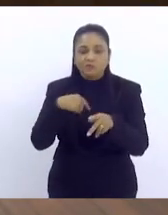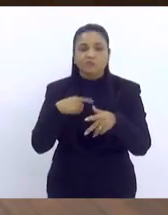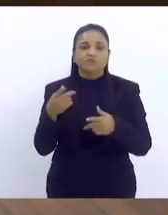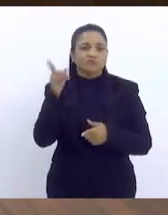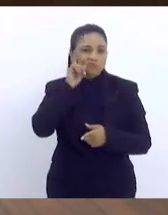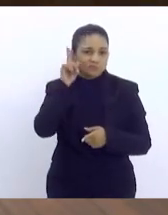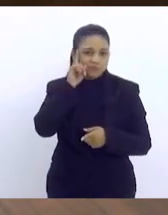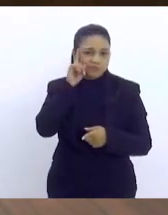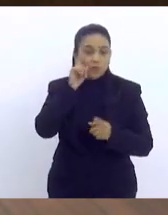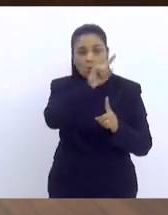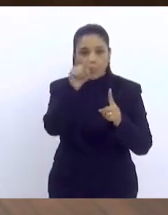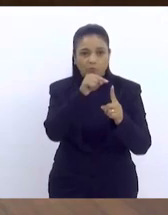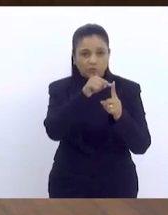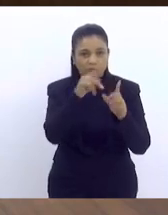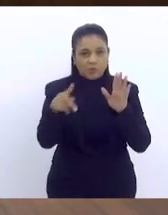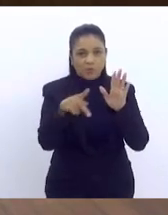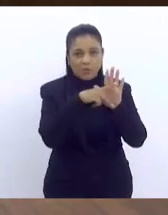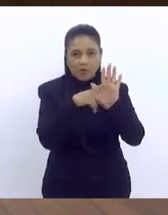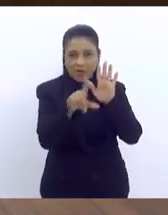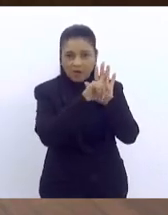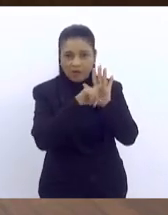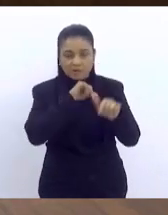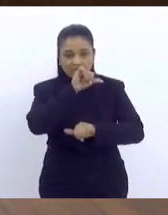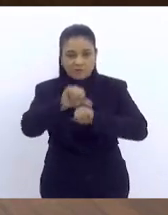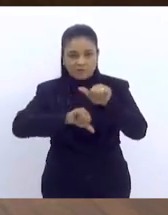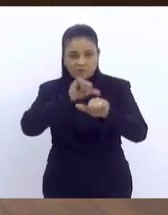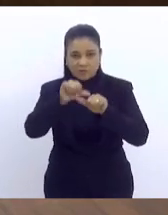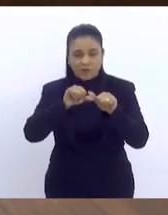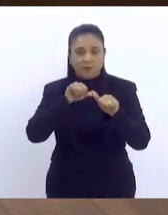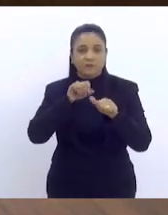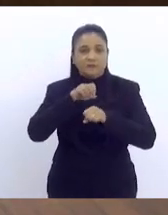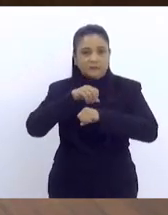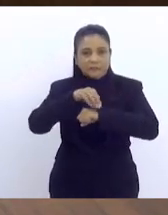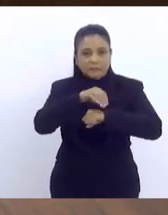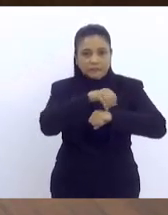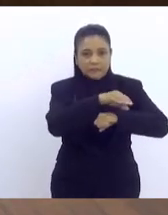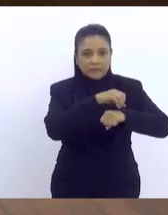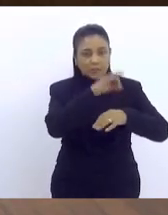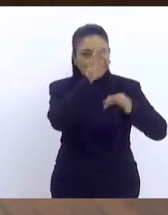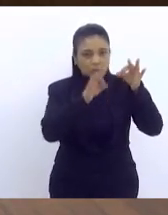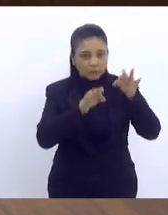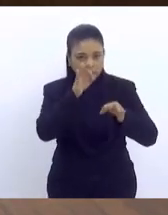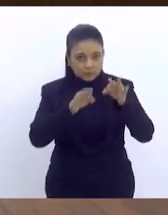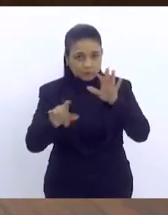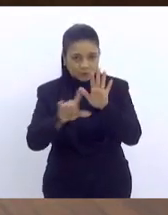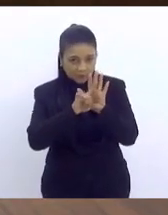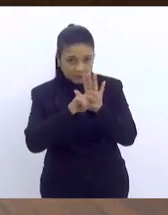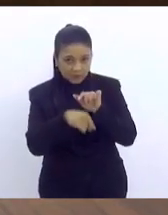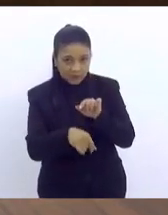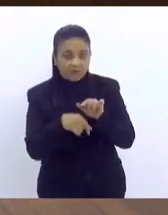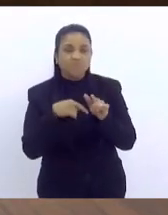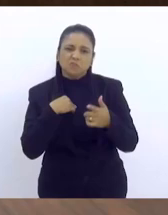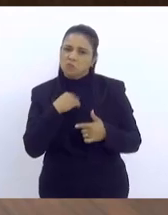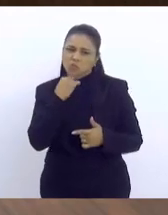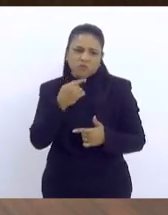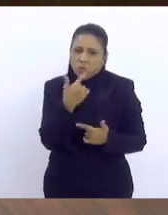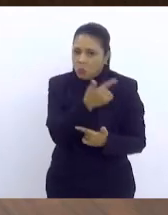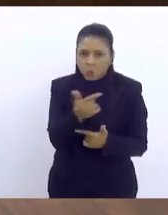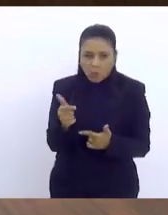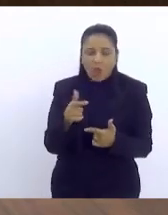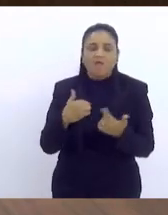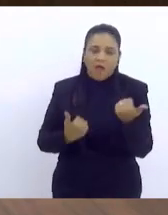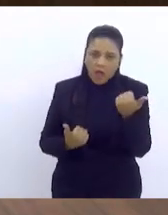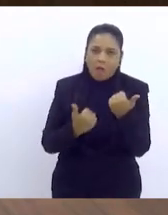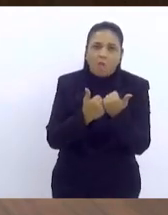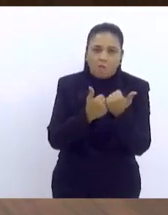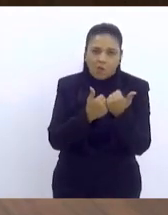objetivo desse projeto de lei agora transformado em indicação Legislativa que eu não tenho a menor dúvida que vai encontrar Amparo